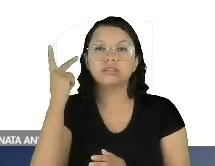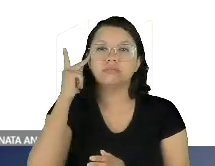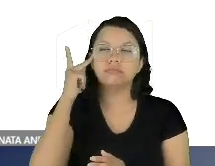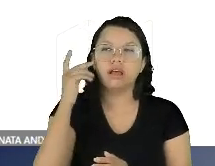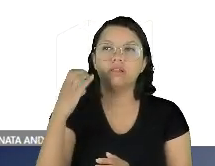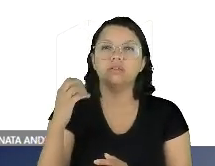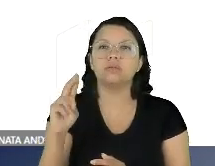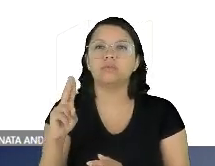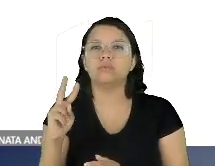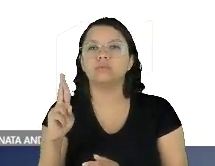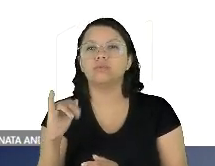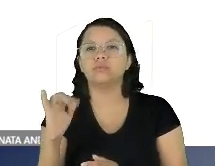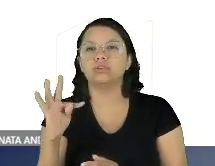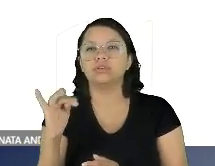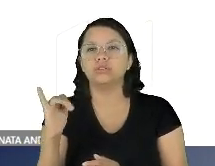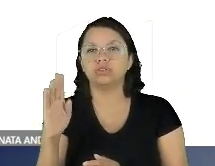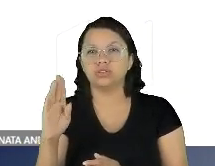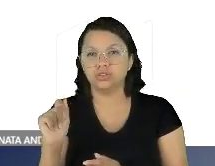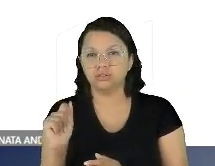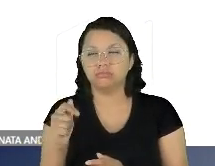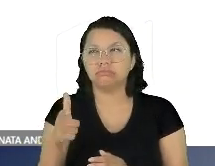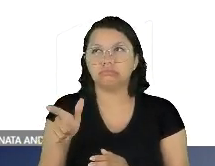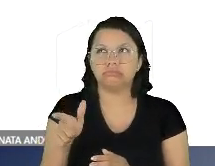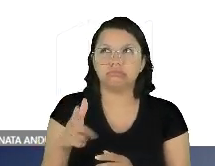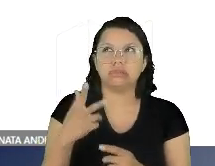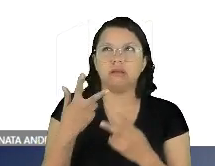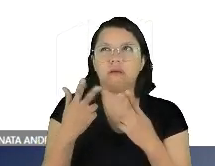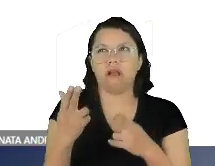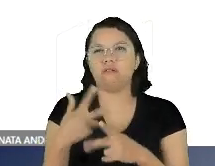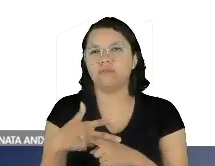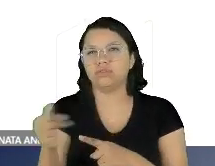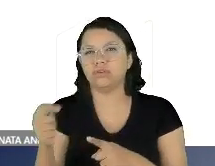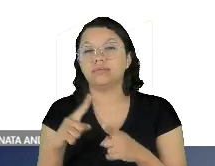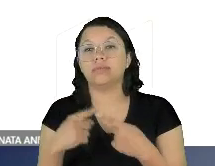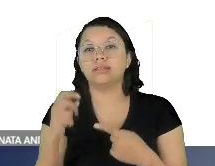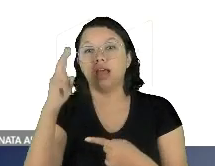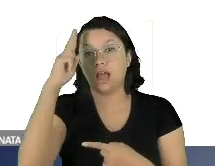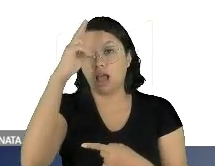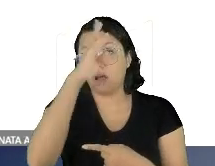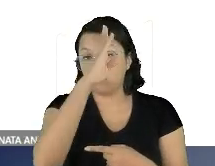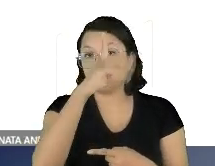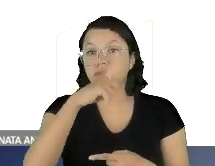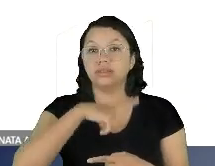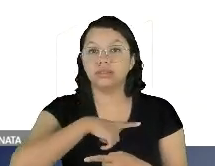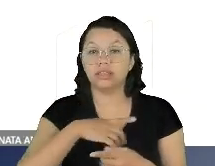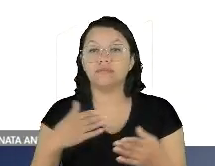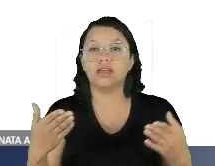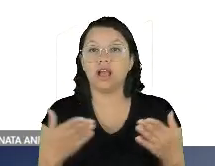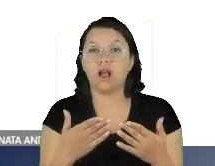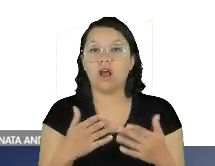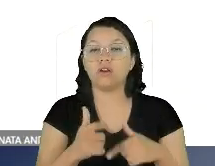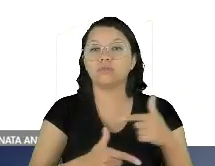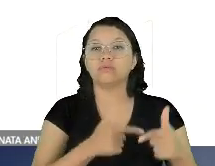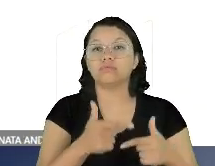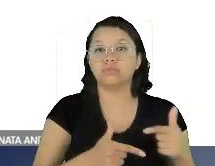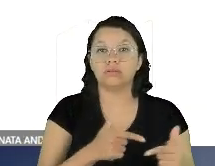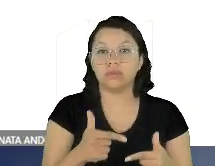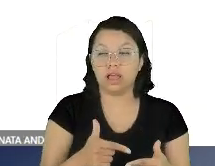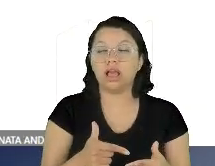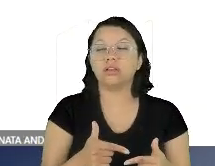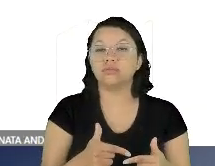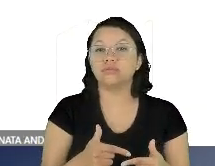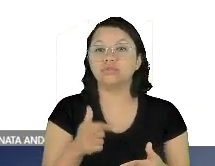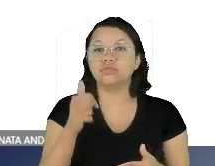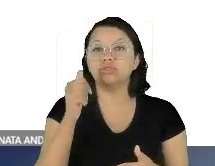as mesmas vitórias, mas agora em 2019, a Uber ganhou uma função para motoristas terem a opção de só